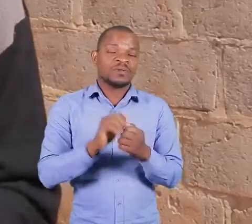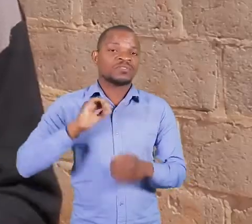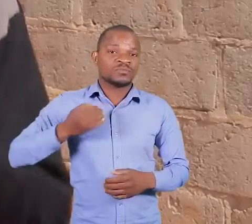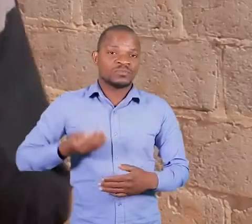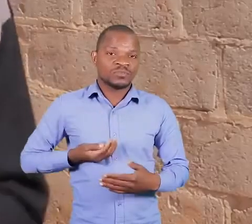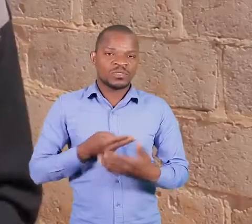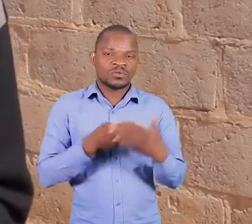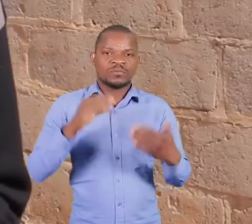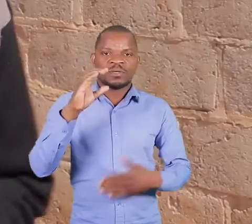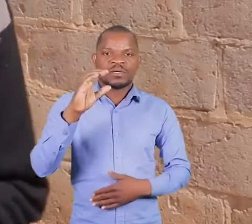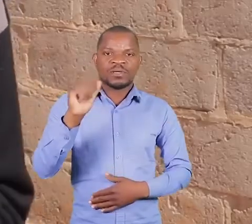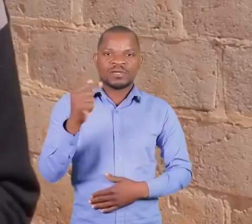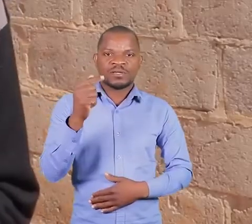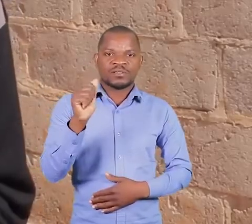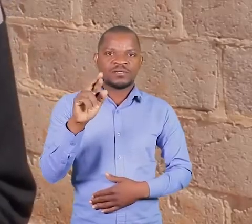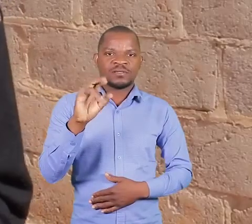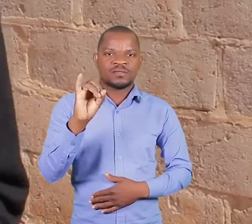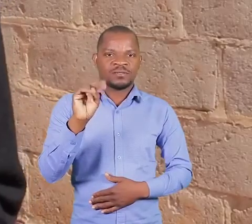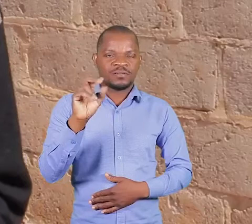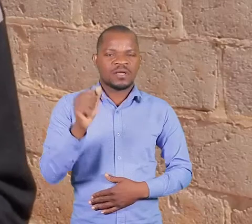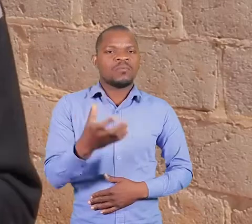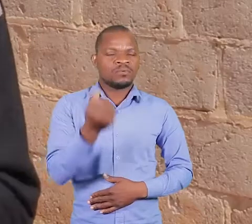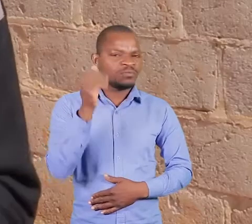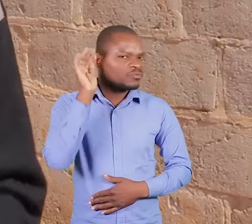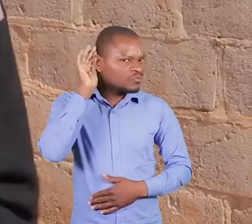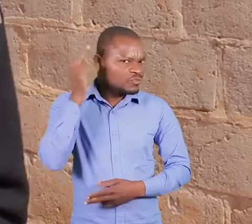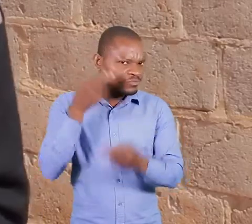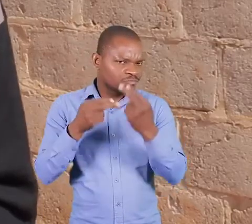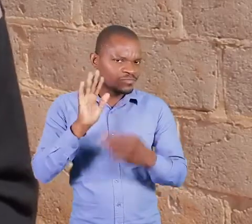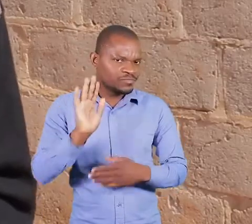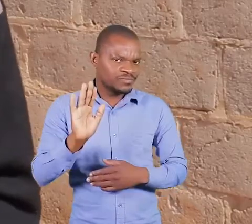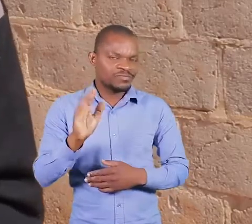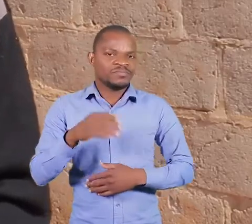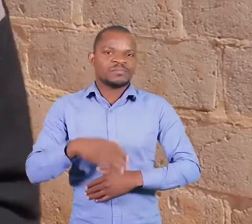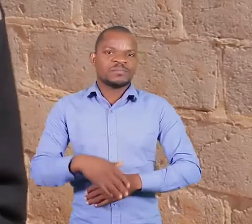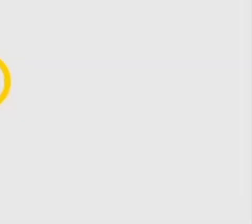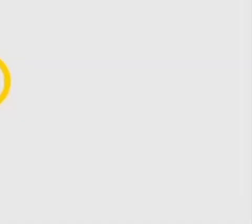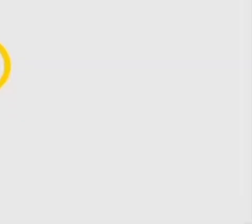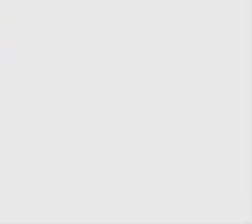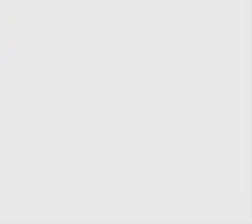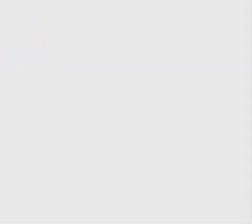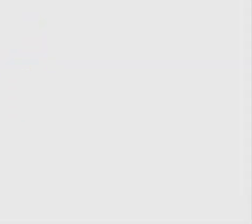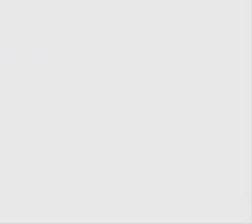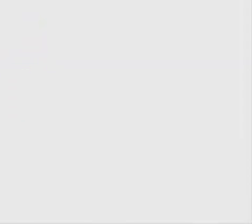Ela chama-se Catarina e é a inspiração para a rubrica Asas desta semana. Vamos ver.